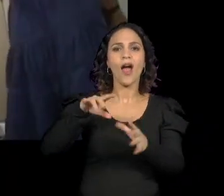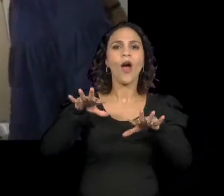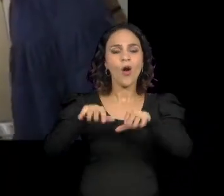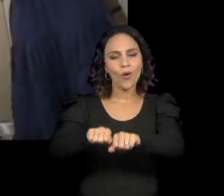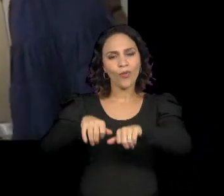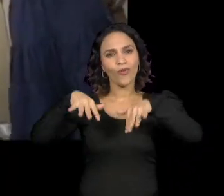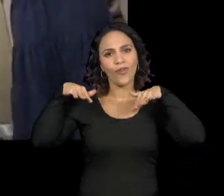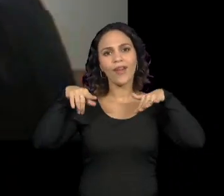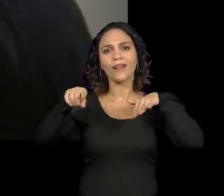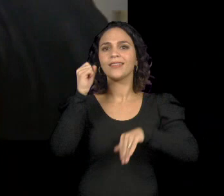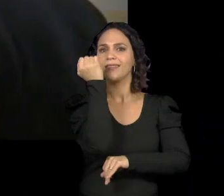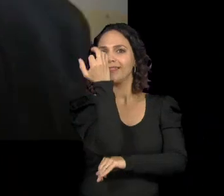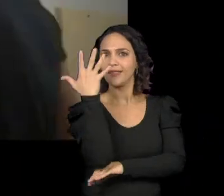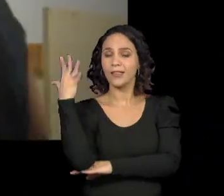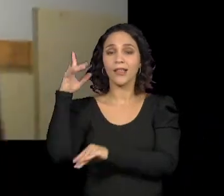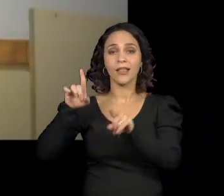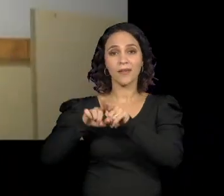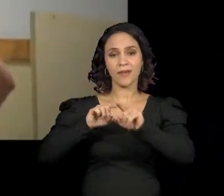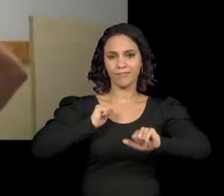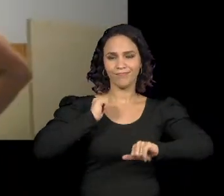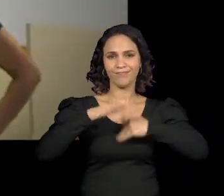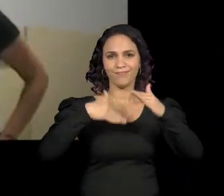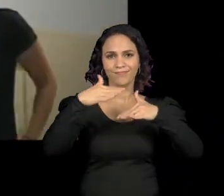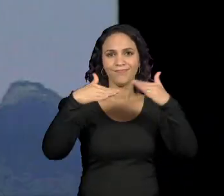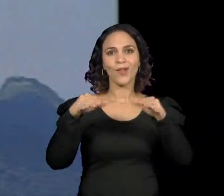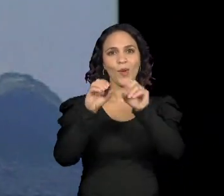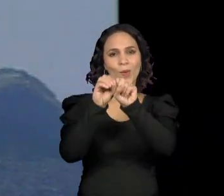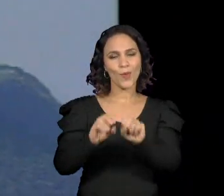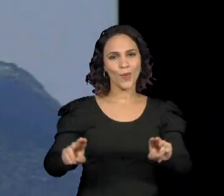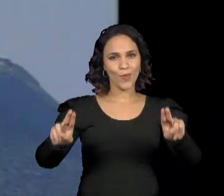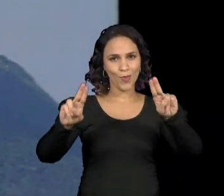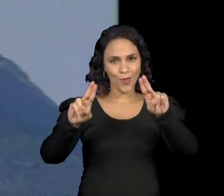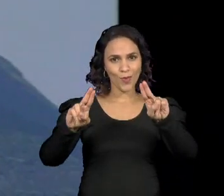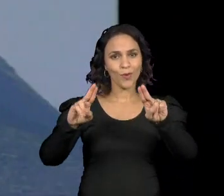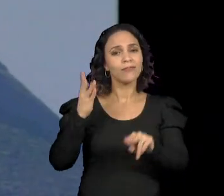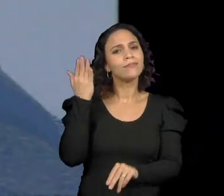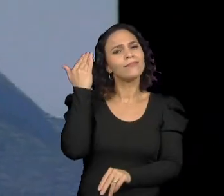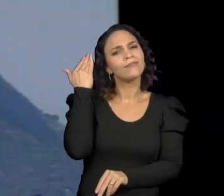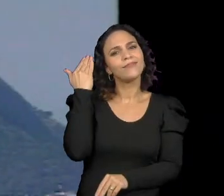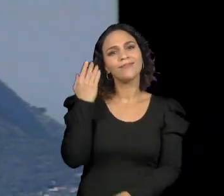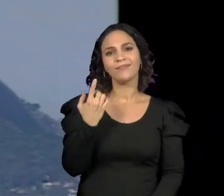Meio Ambiente e Desenvolvimento das Nações Unidas, realizada em